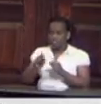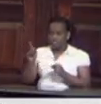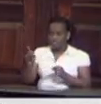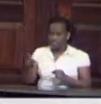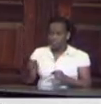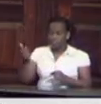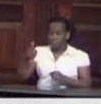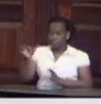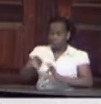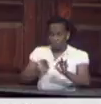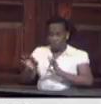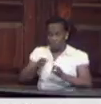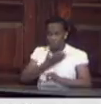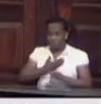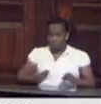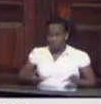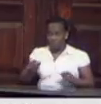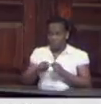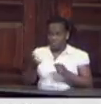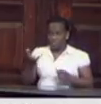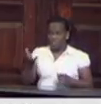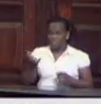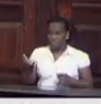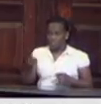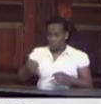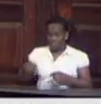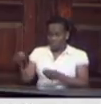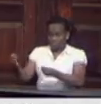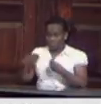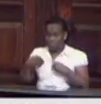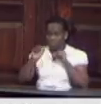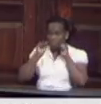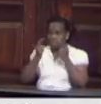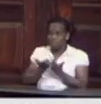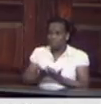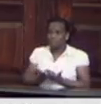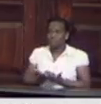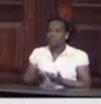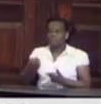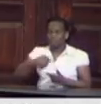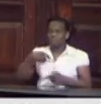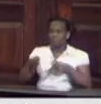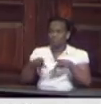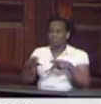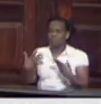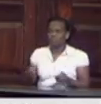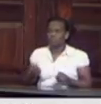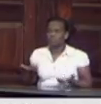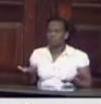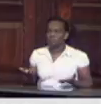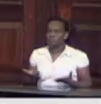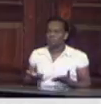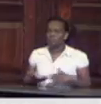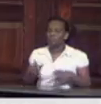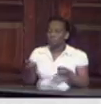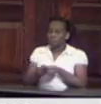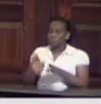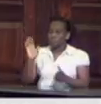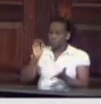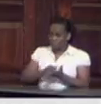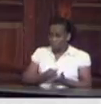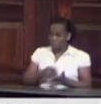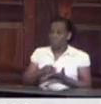primeiro projeto do governo nesta casa, eu sou populista. E,